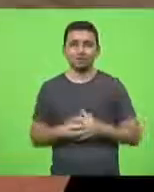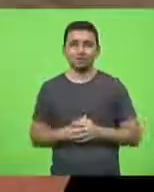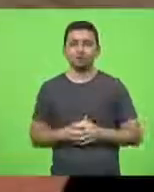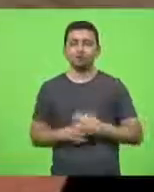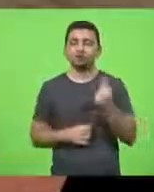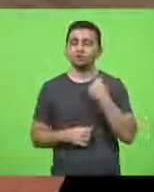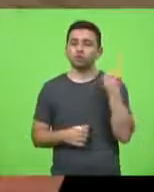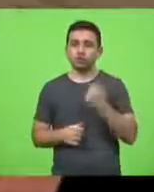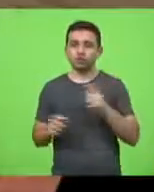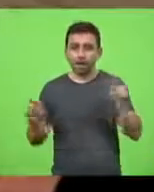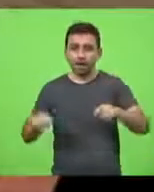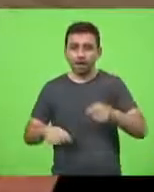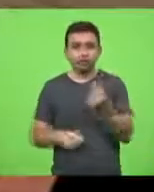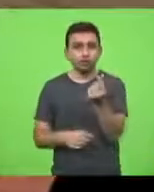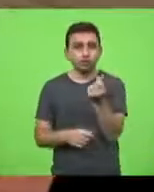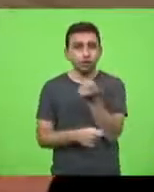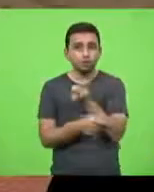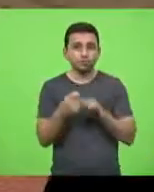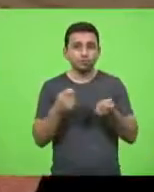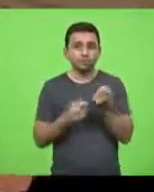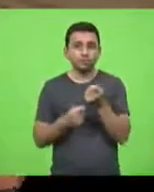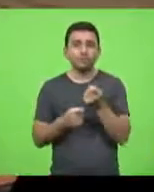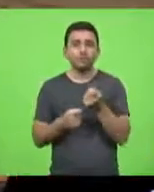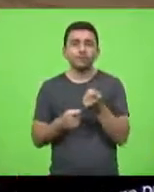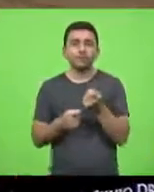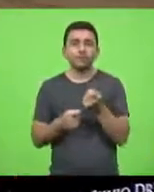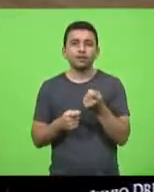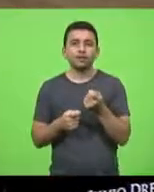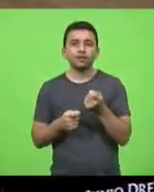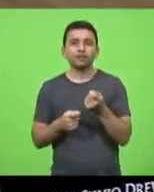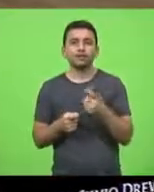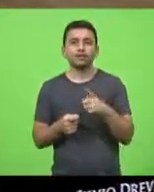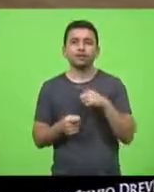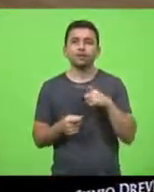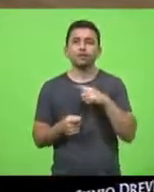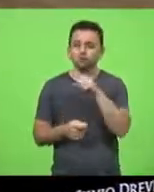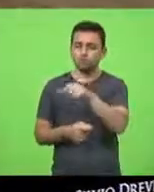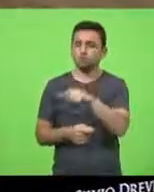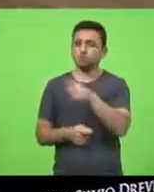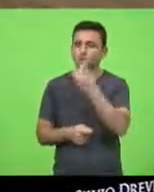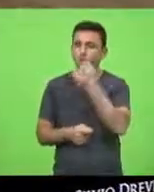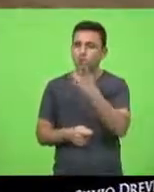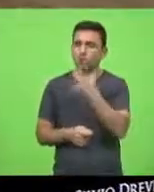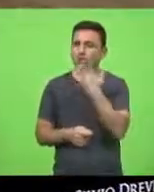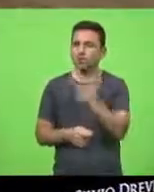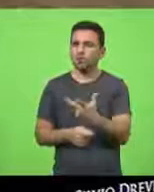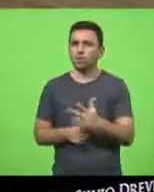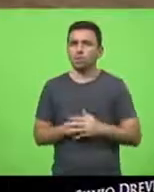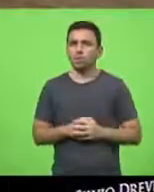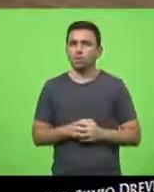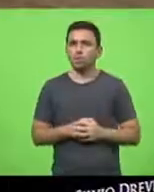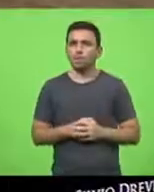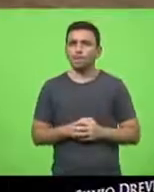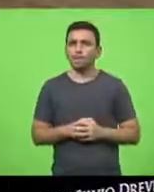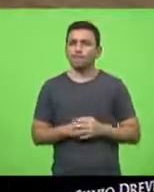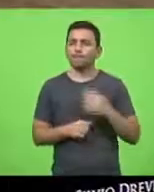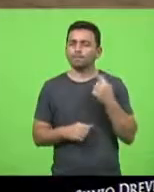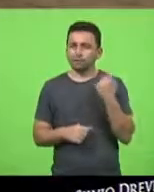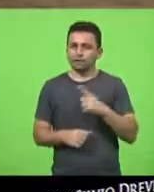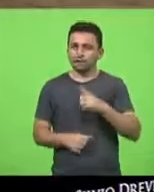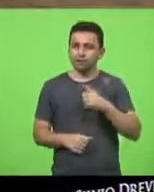ter o financeiro. Nós temos, deputado Zé Mildo, Vossa Excelência foi muito feliz na colocação, nós podemos ter o